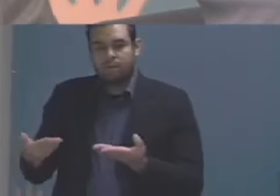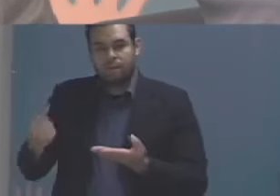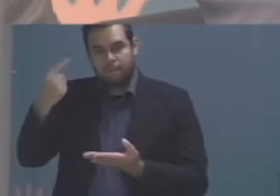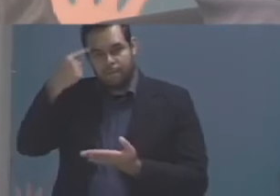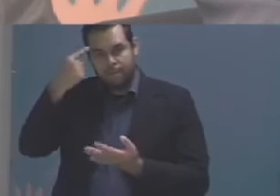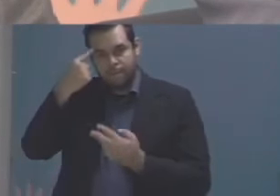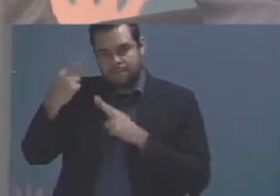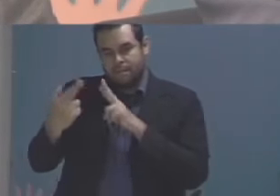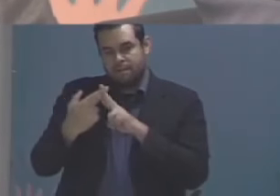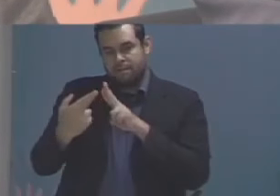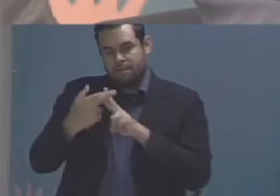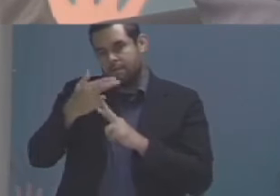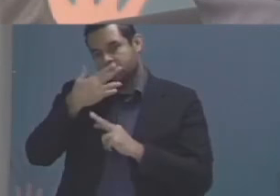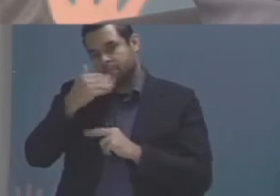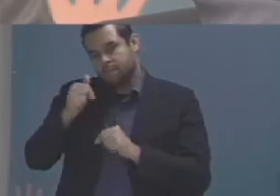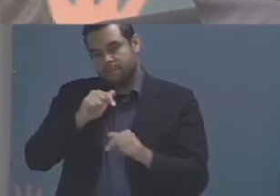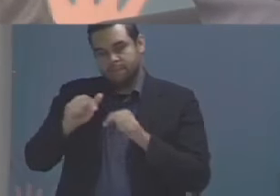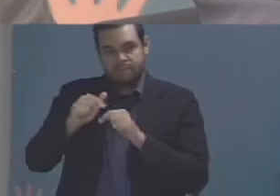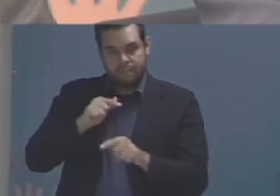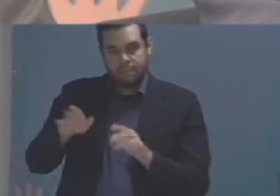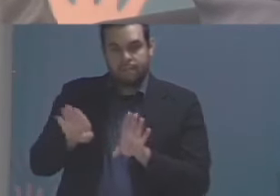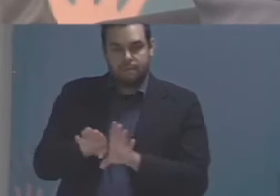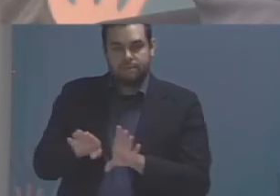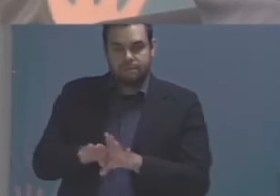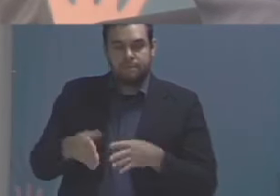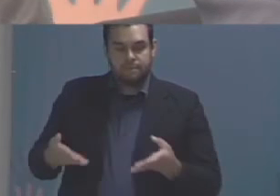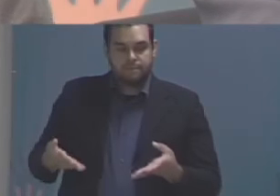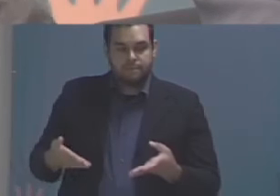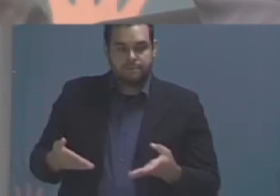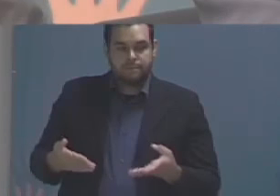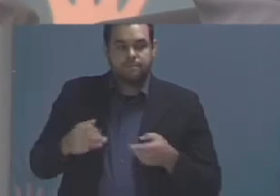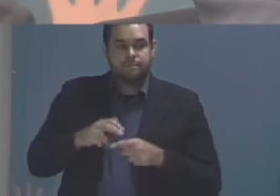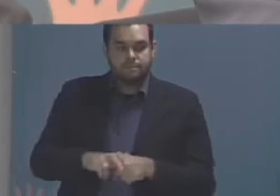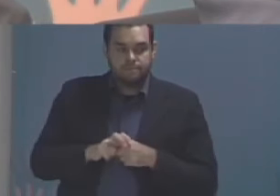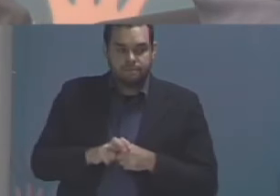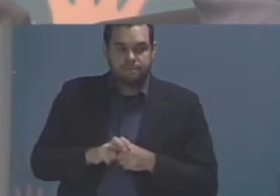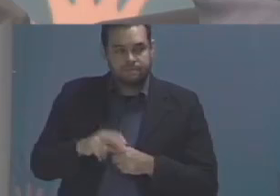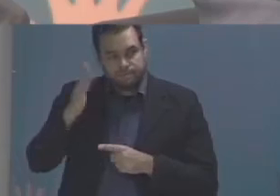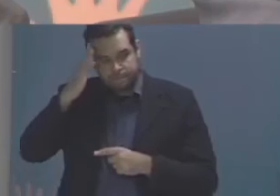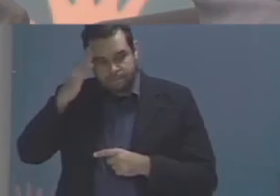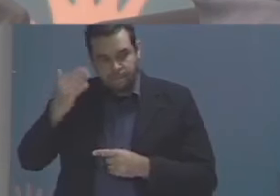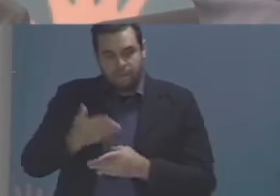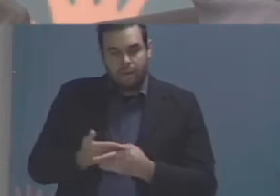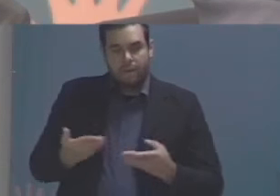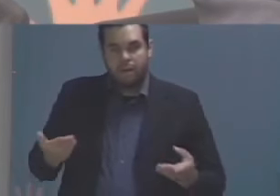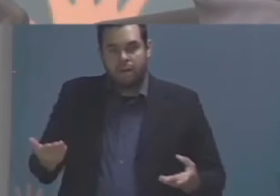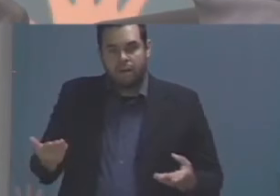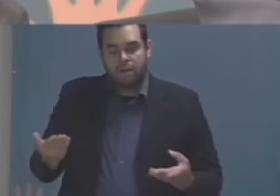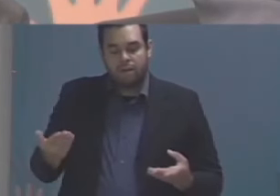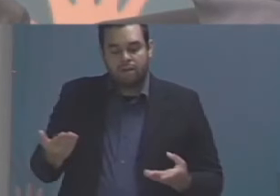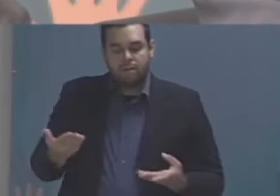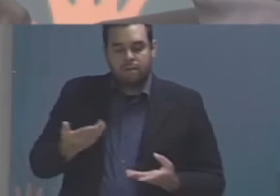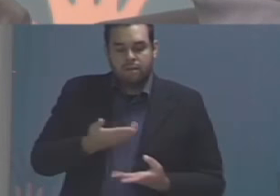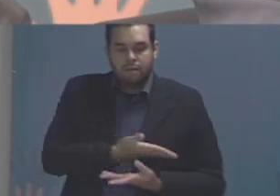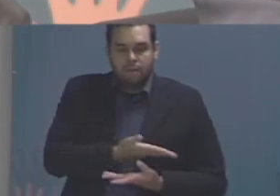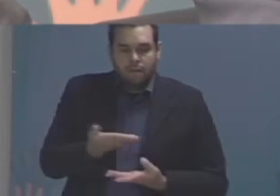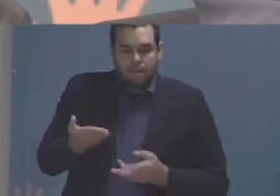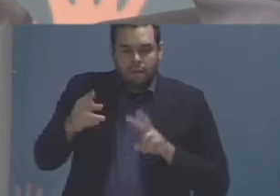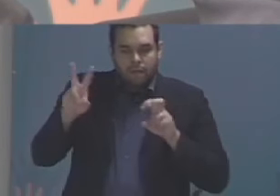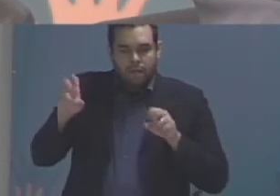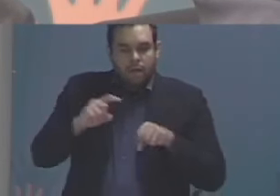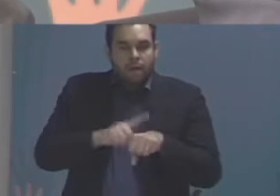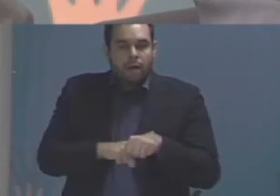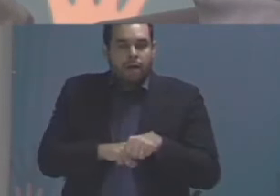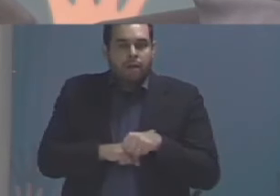as relações e condições de trabalho também? E, além disso, eu gostaria de saber de vocês, com relação a esse